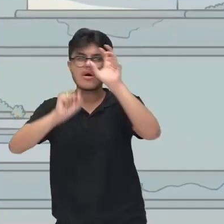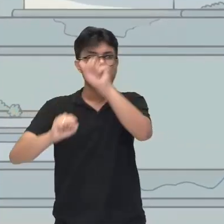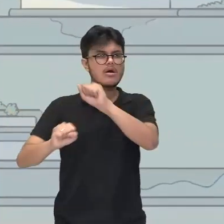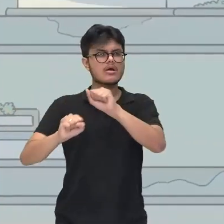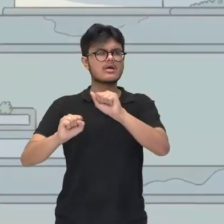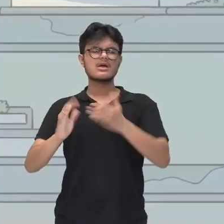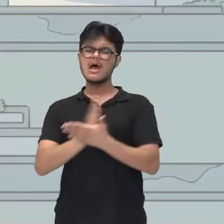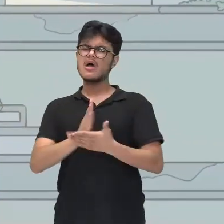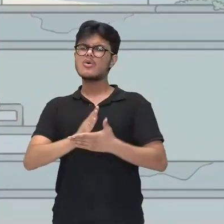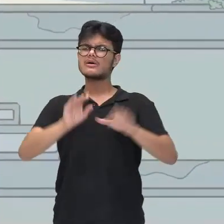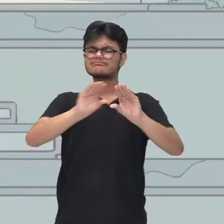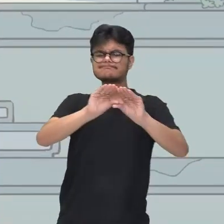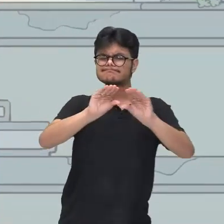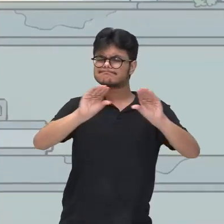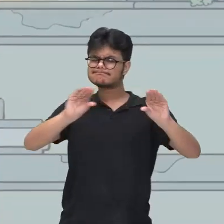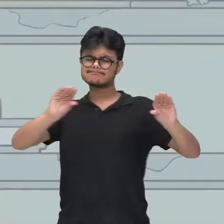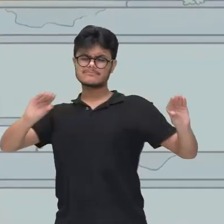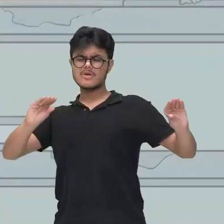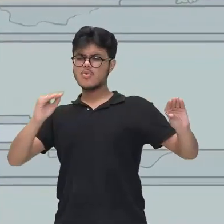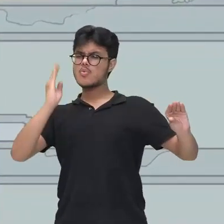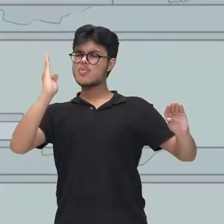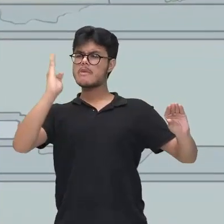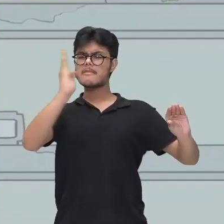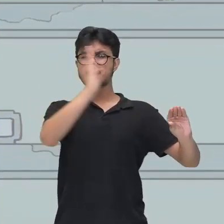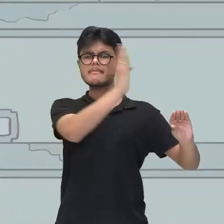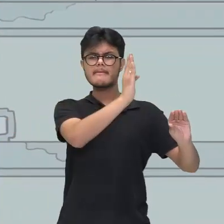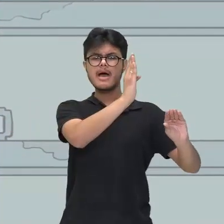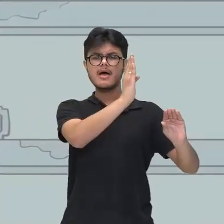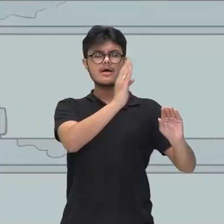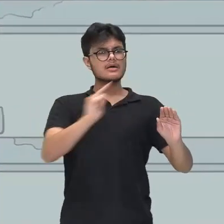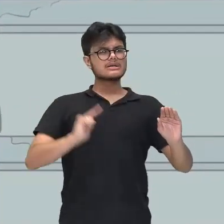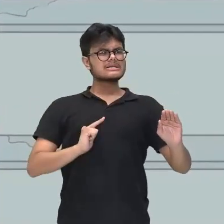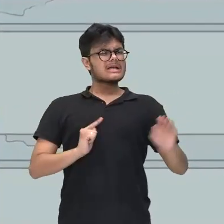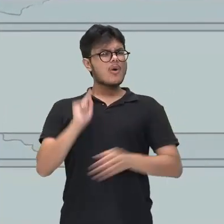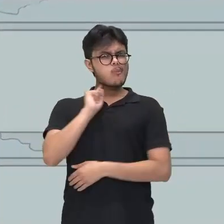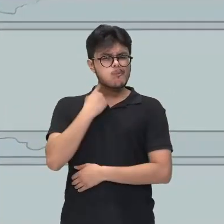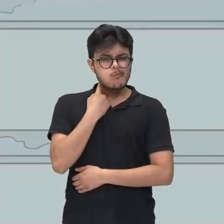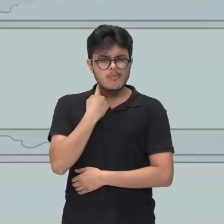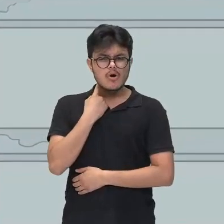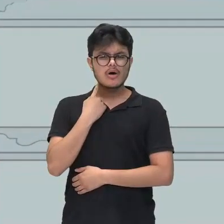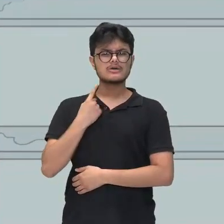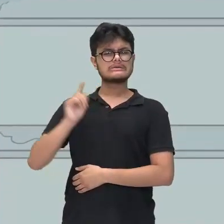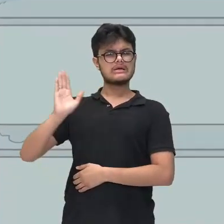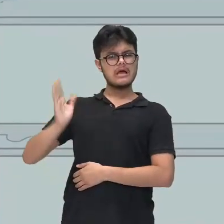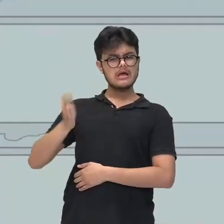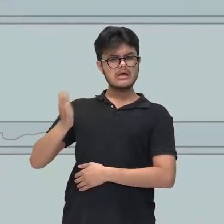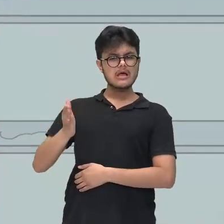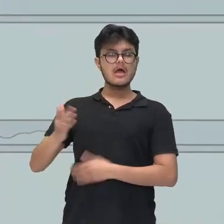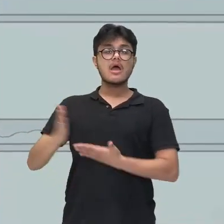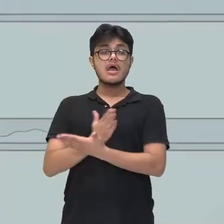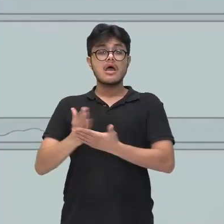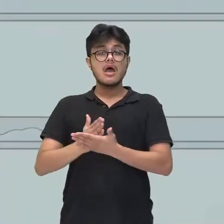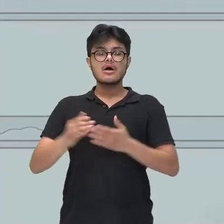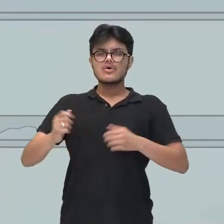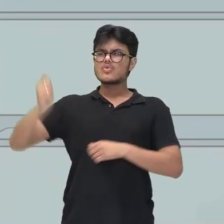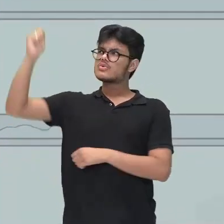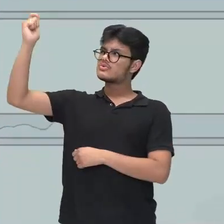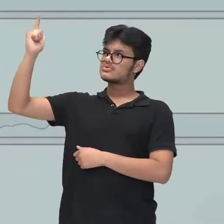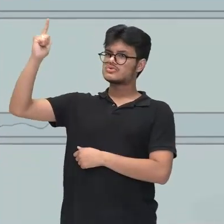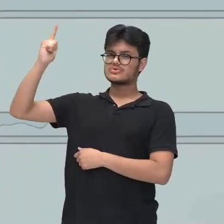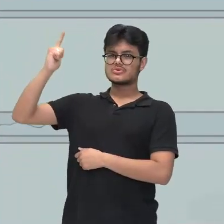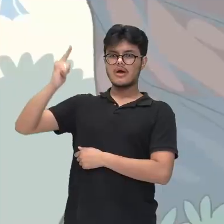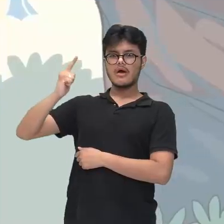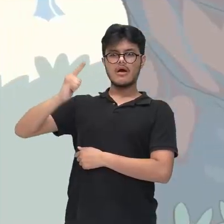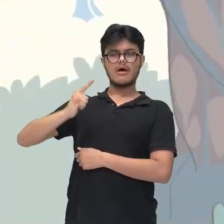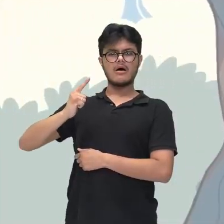prateleiras úmidas, os livros se encapavam de mofo. Carunchavam os lençóis nas gavetas. Sol! Pediam